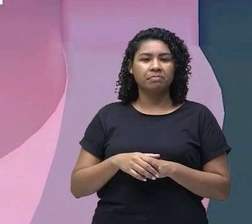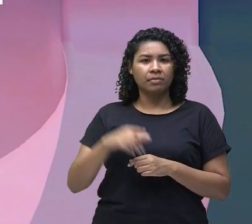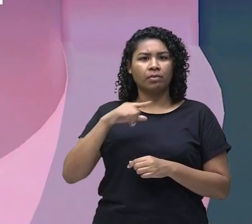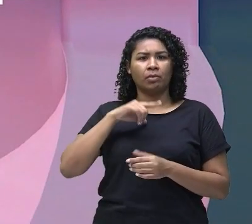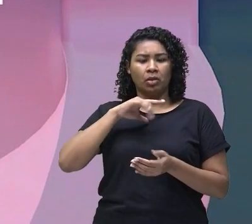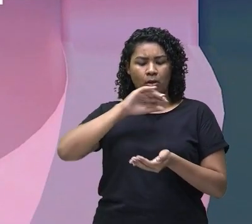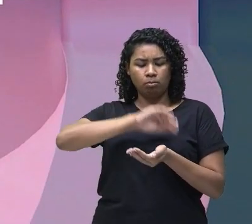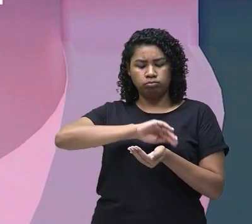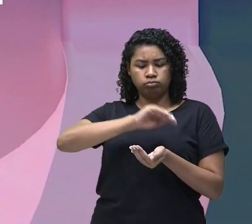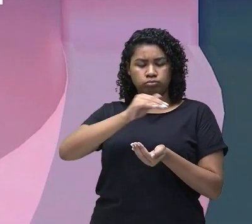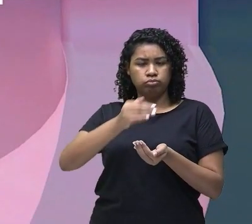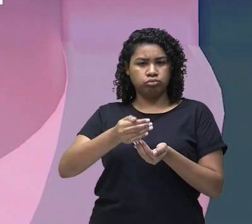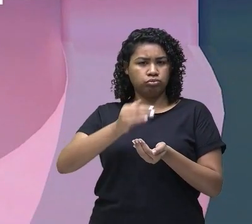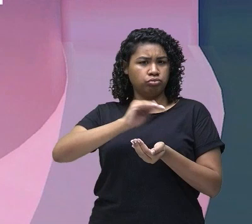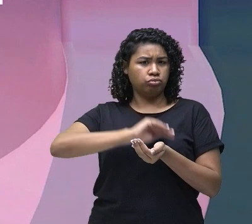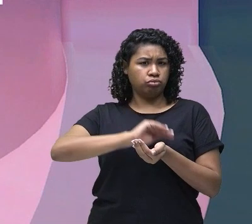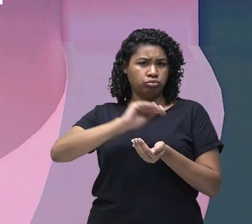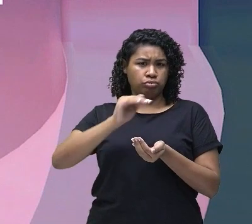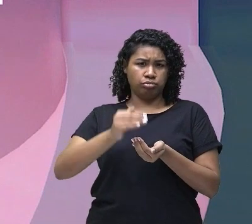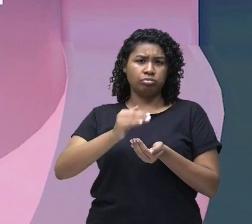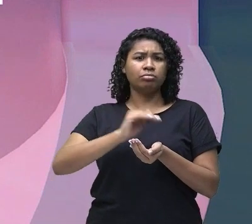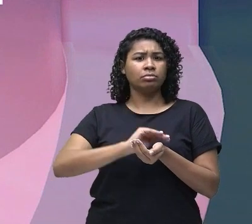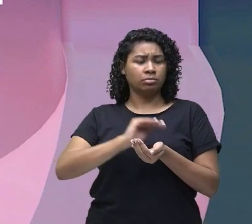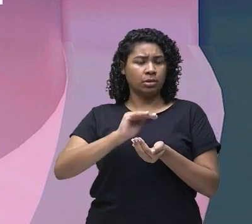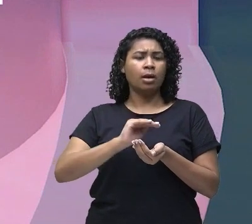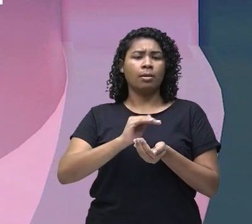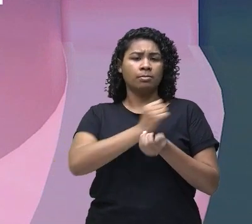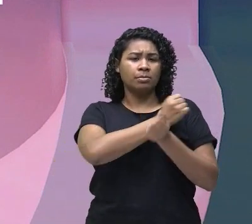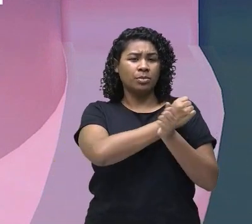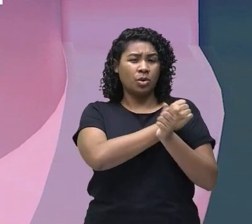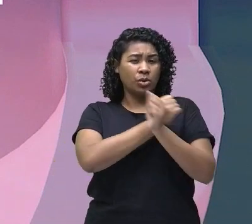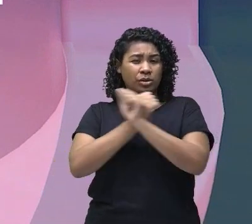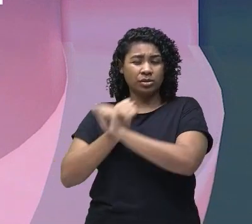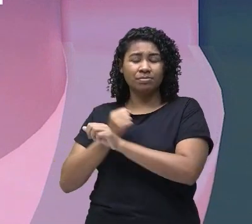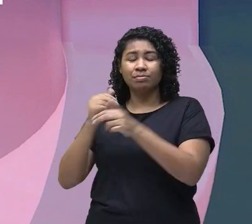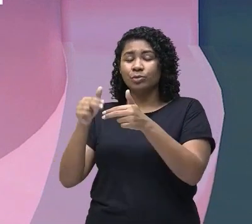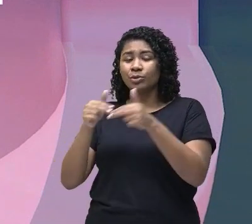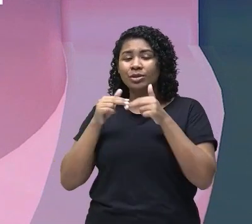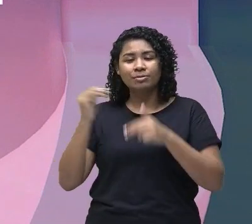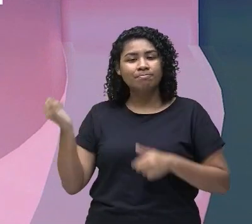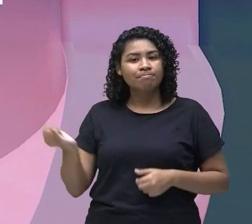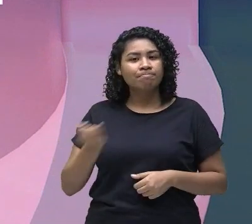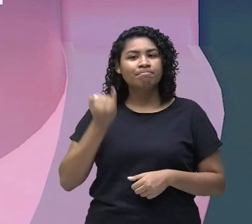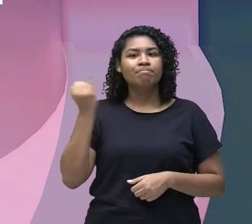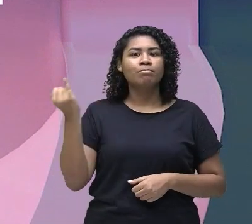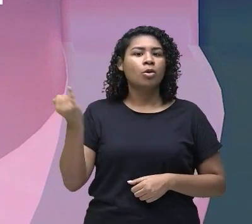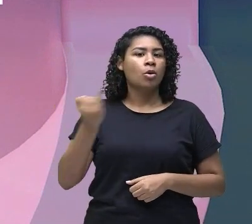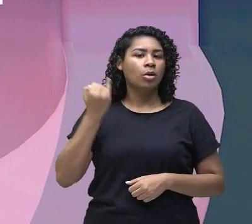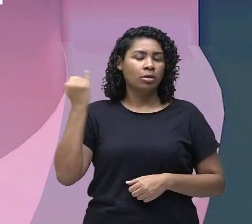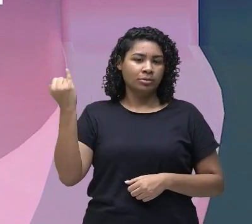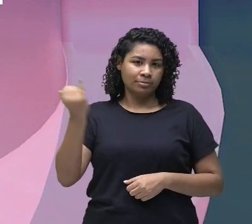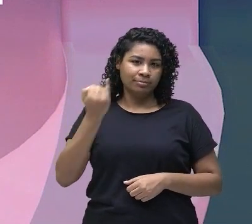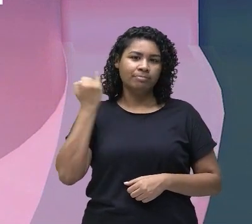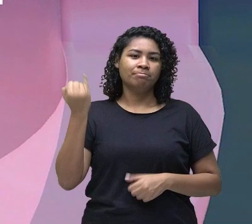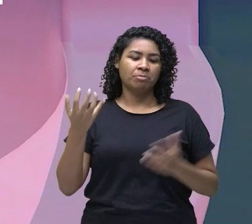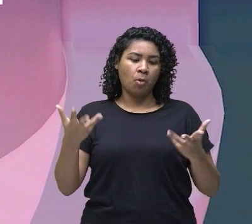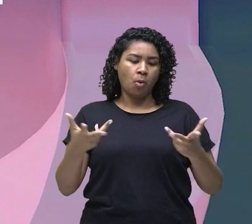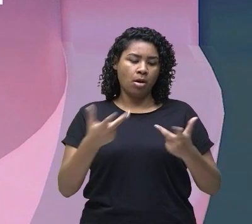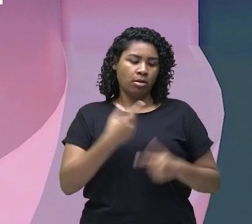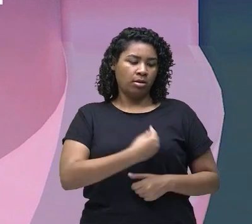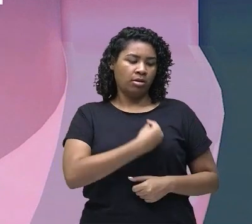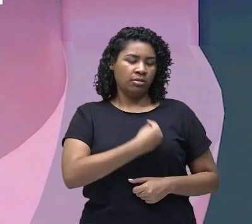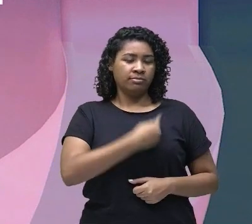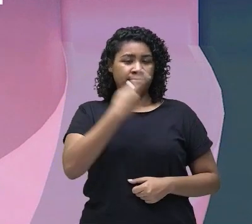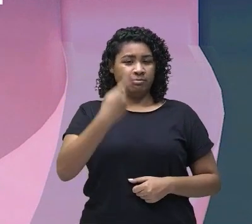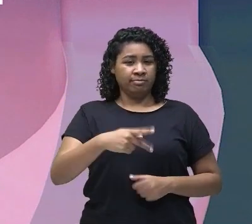por camada de gases, e essas camadas de gases são super importantes para a qualidade de vida no nosso